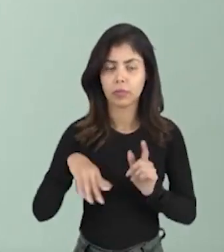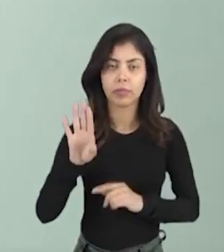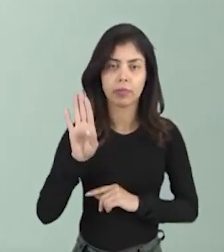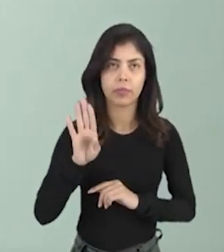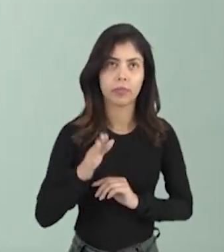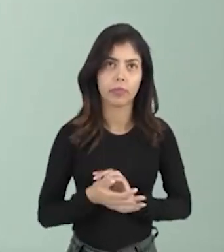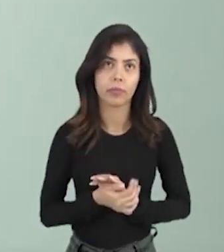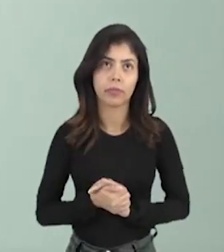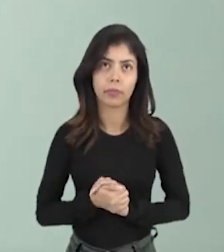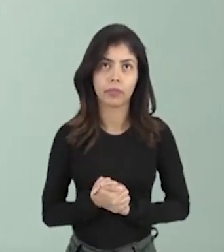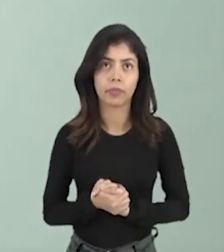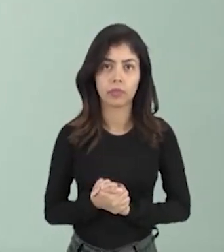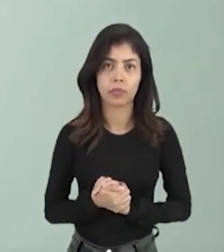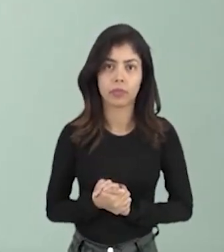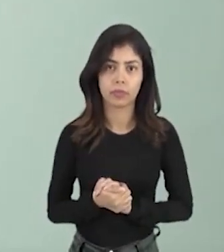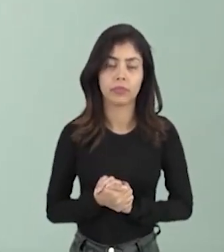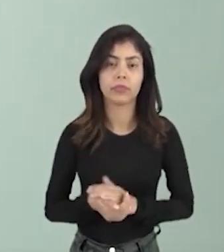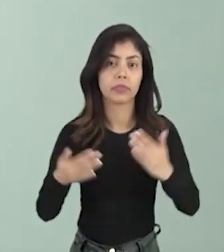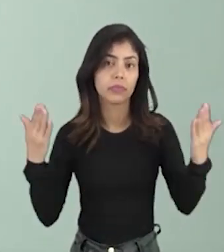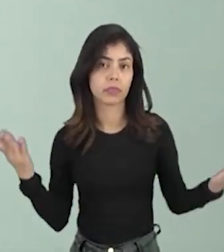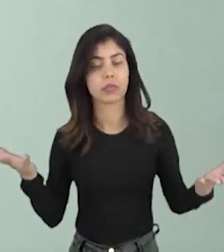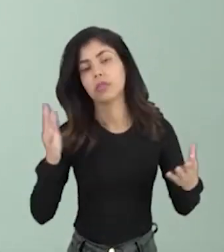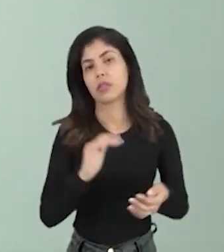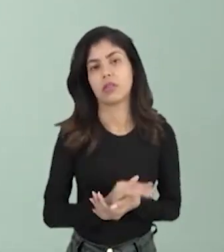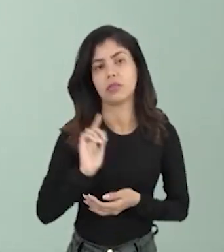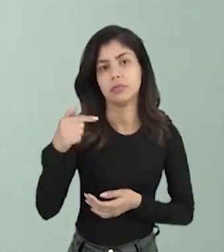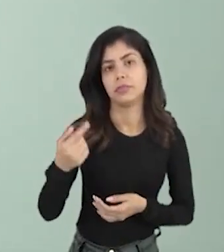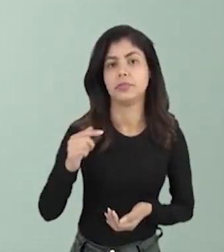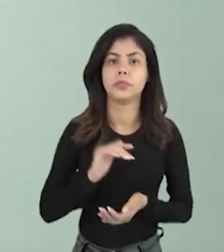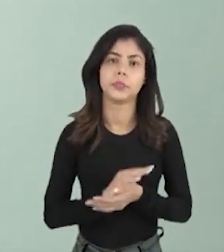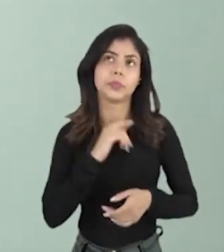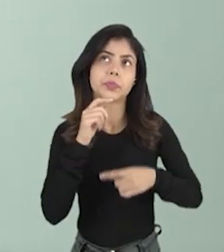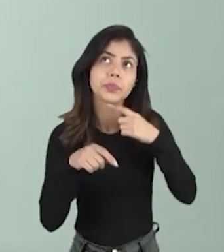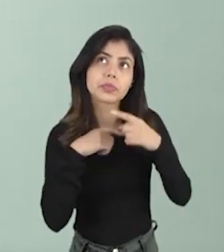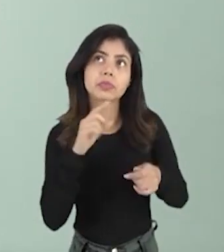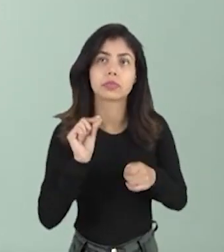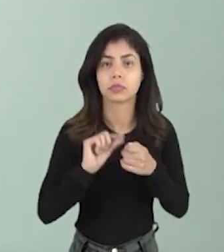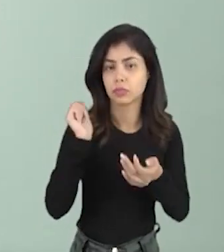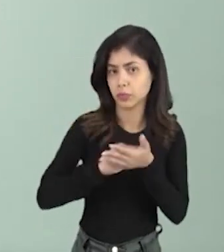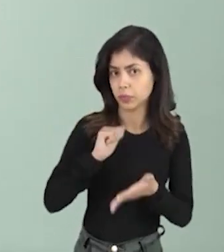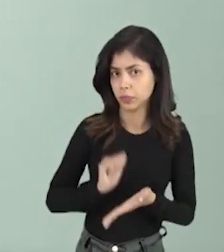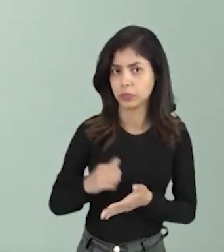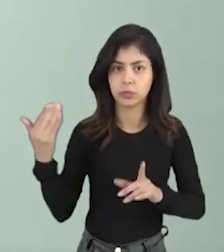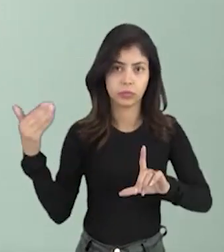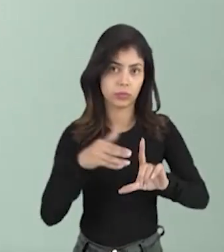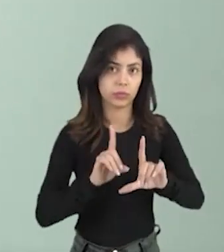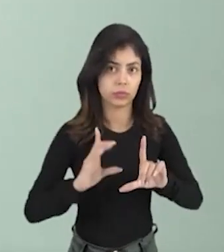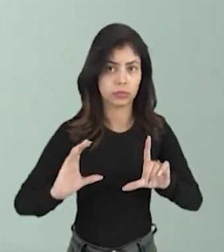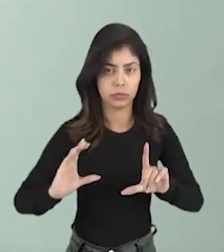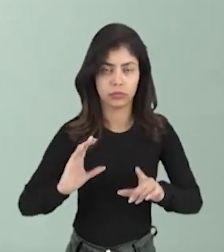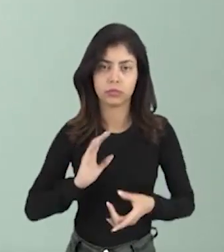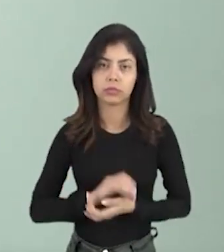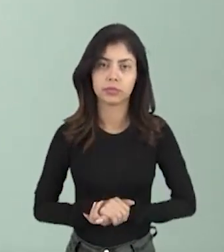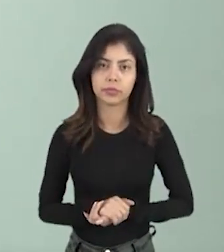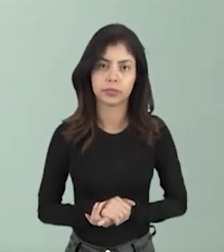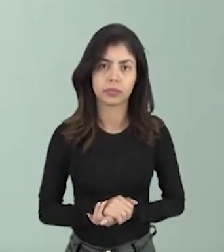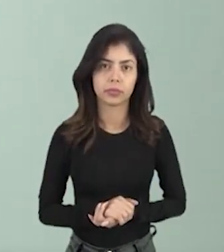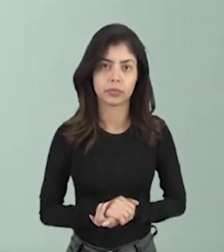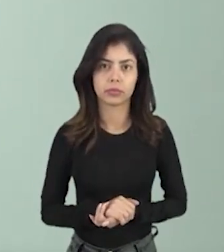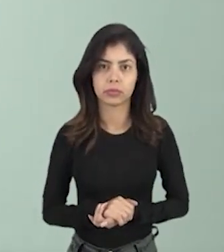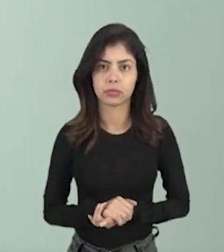correta é a letra B. No mais, para mais dúvidas e fazerem anotações, acesse o nosso portal